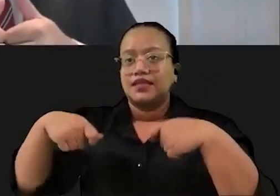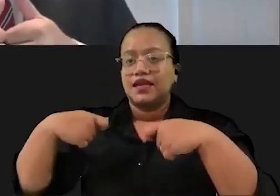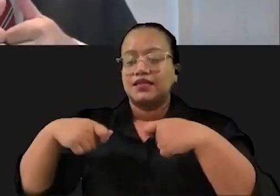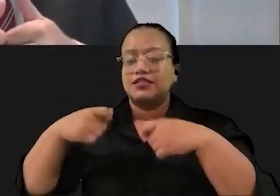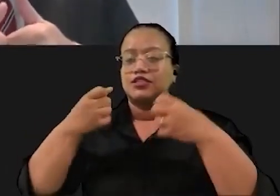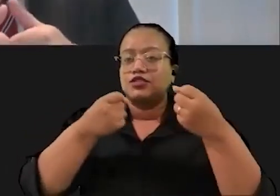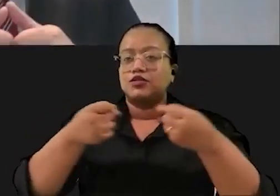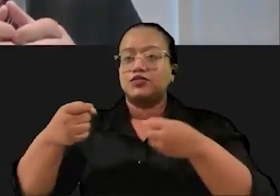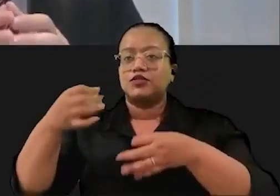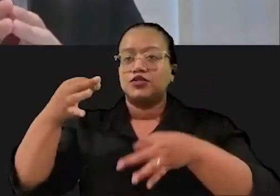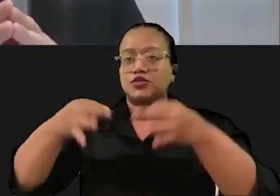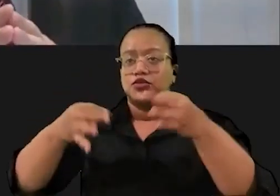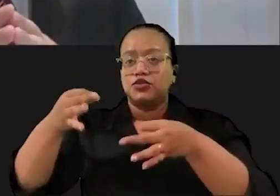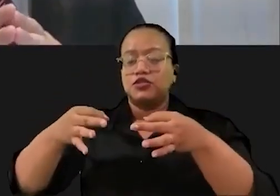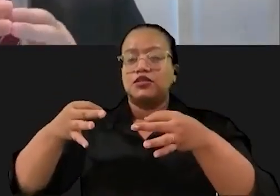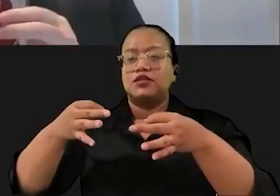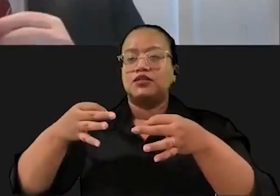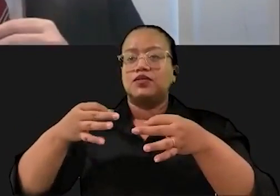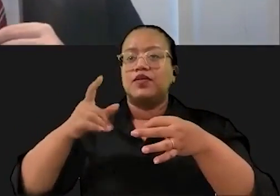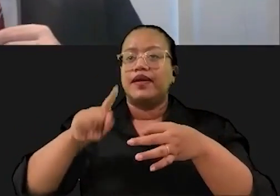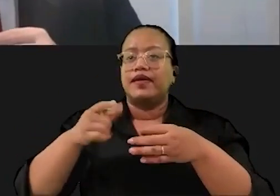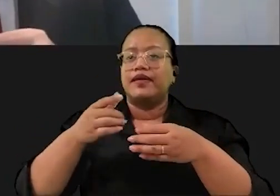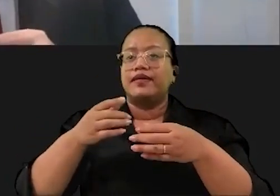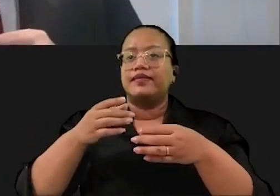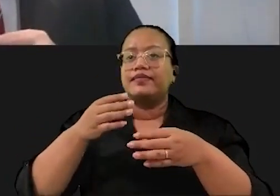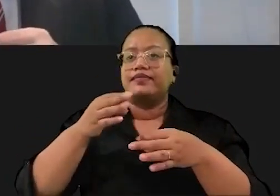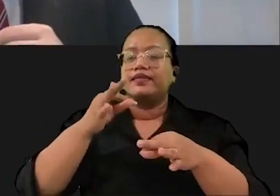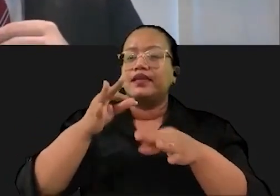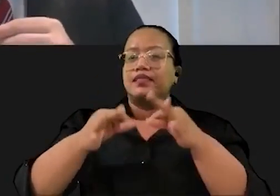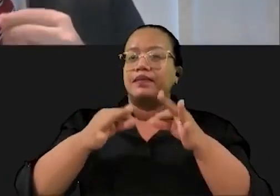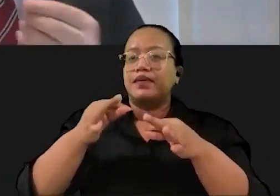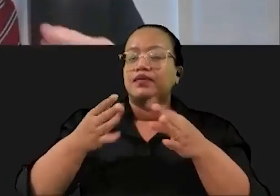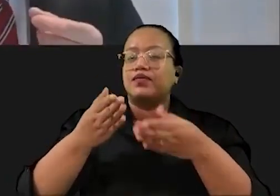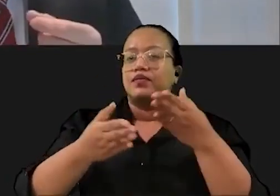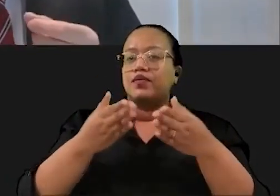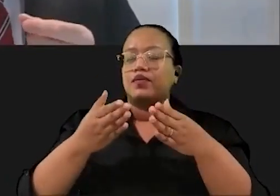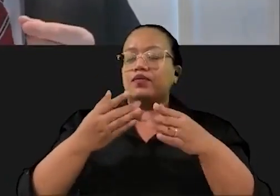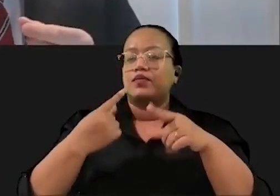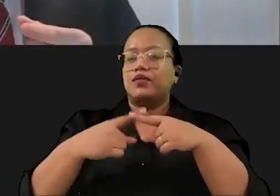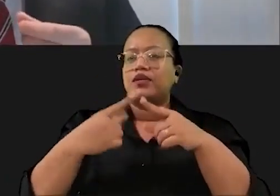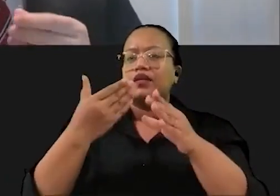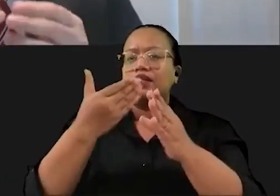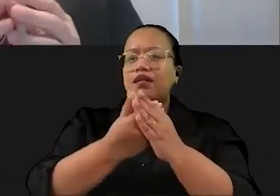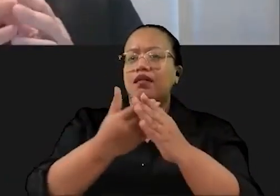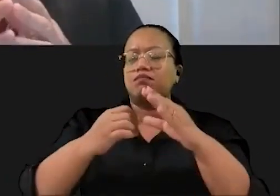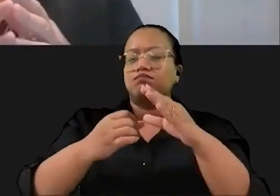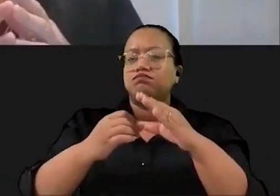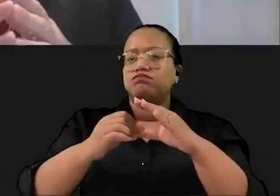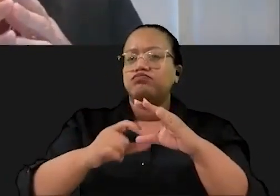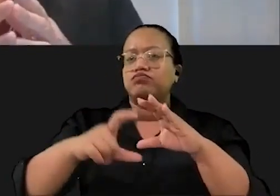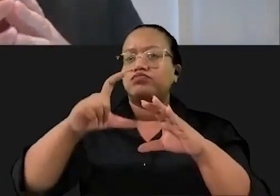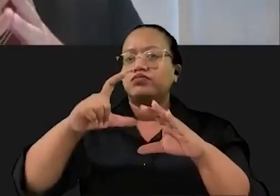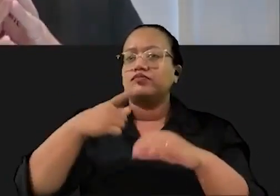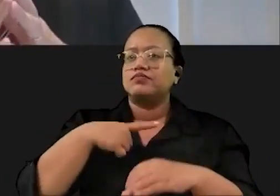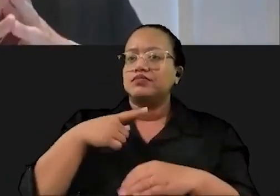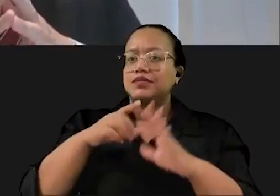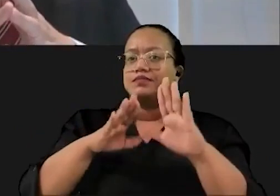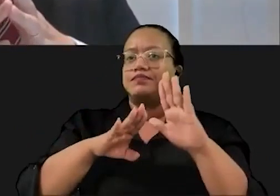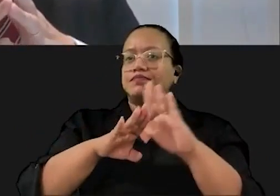de processos, dando ênfase a uma saída conciliatória e na celeridade. E, por